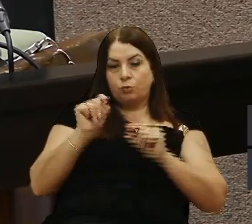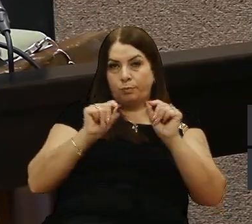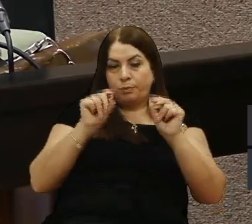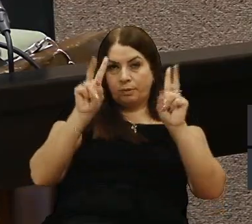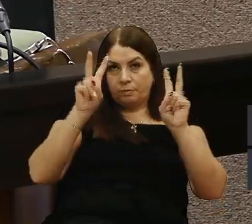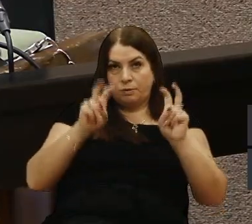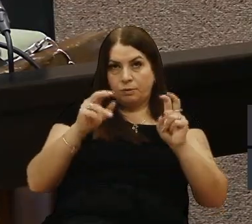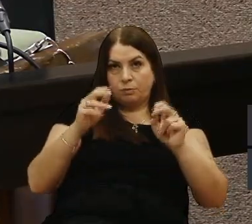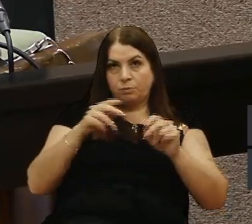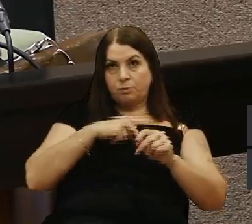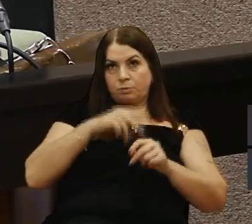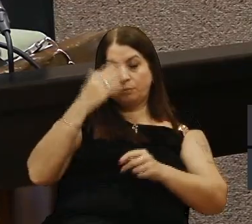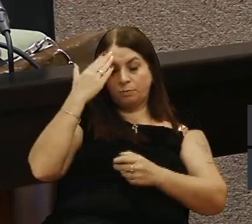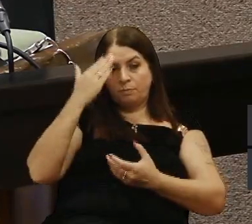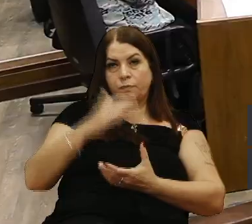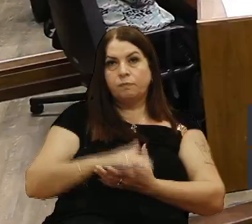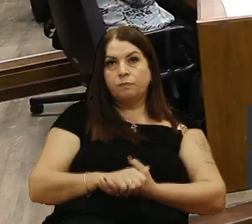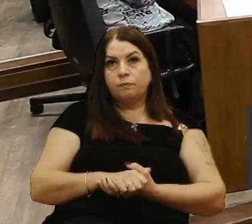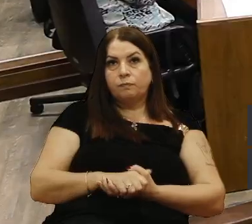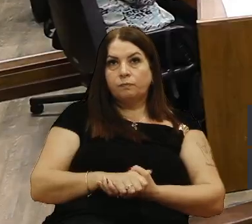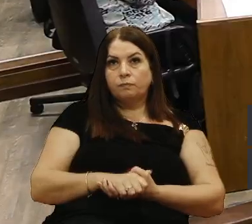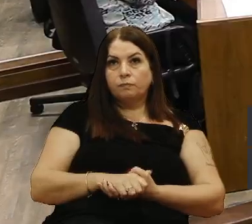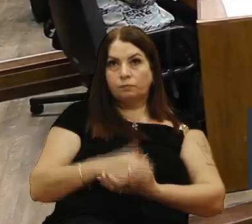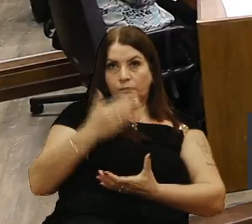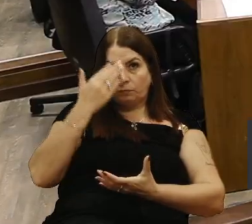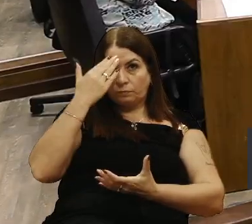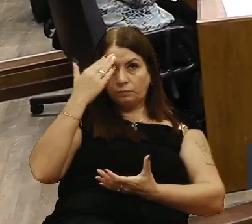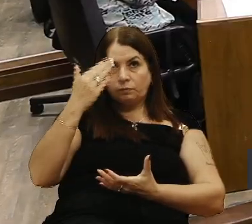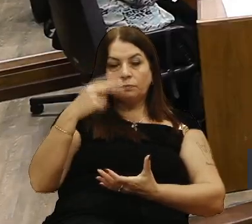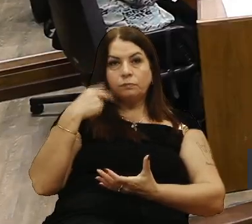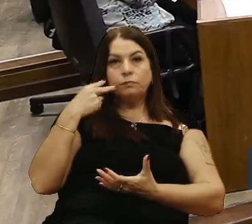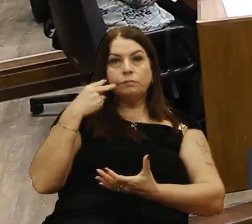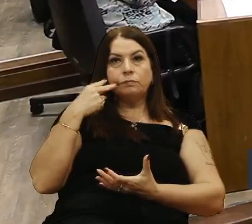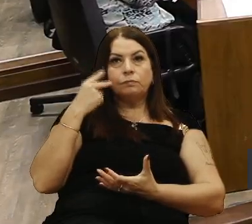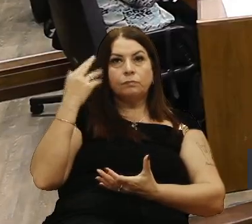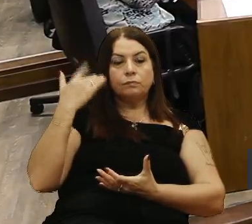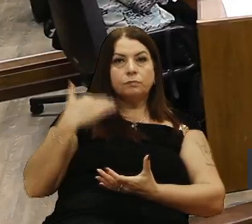assunto. Era isso, senhor presidente, muito obrigada. Obrigado, vereadora Daiane Mello. Próximo vereador.